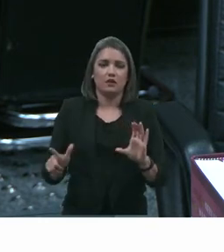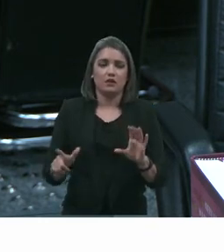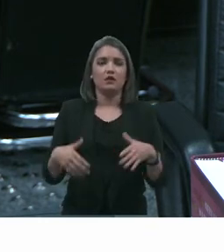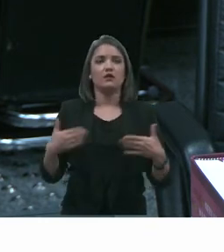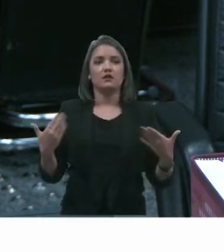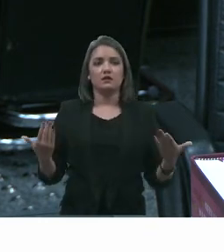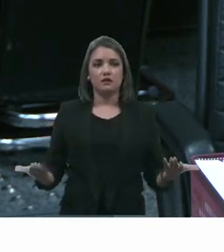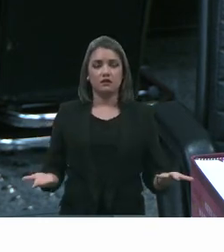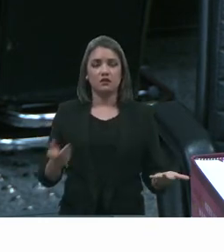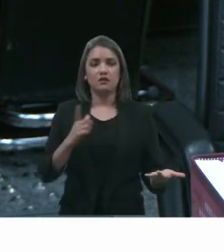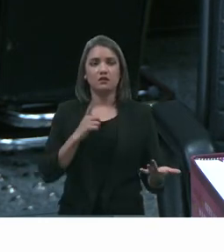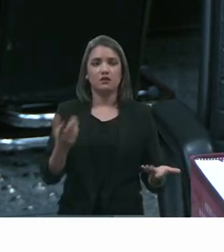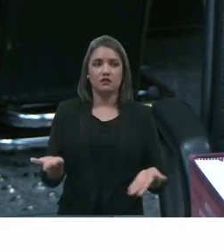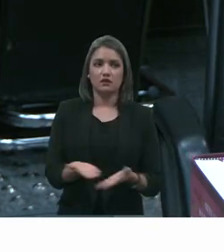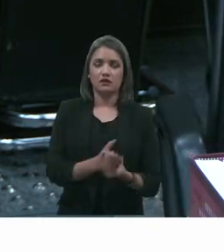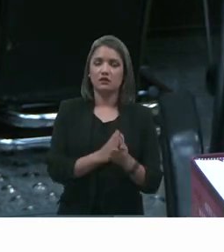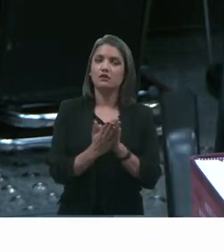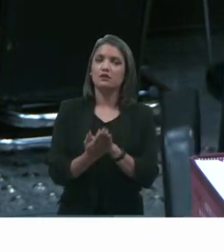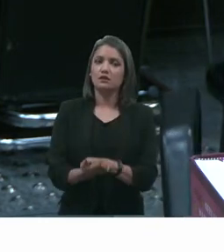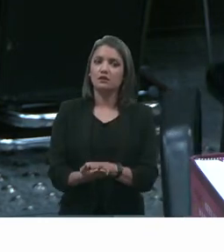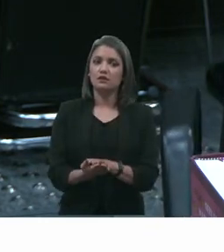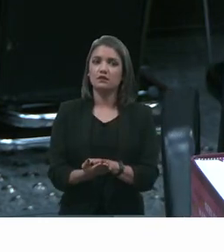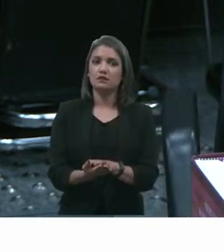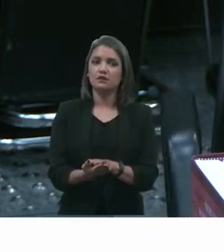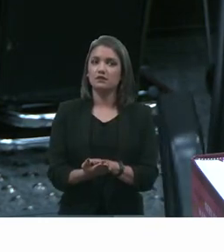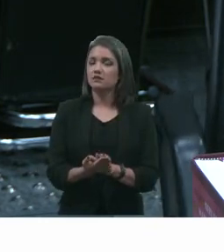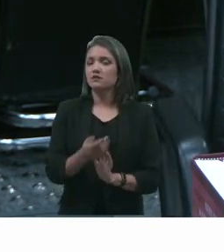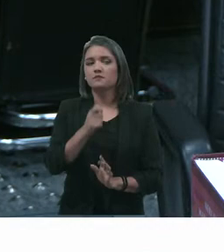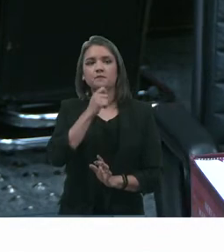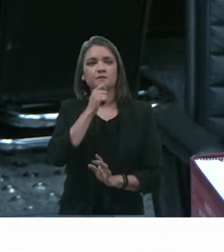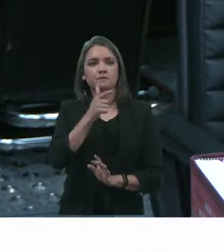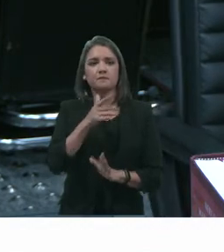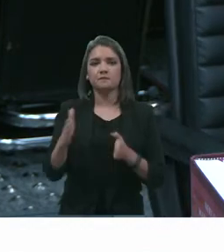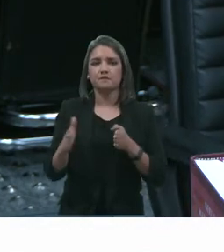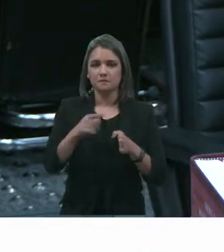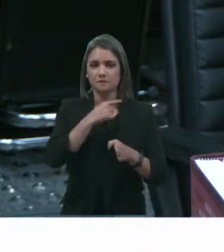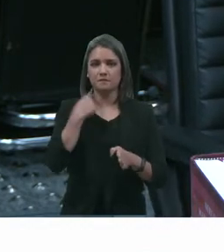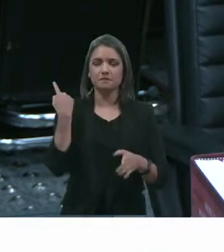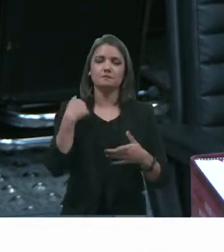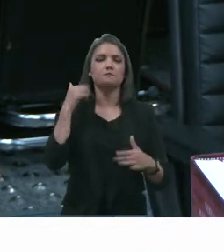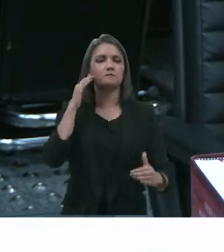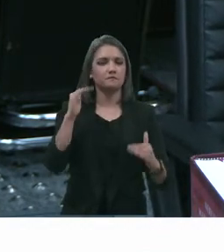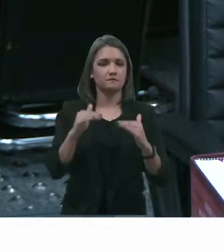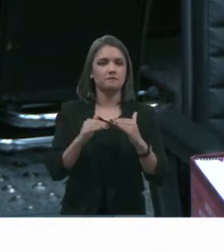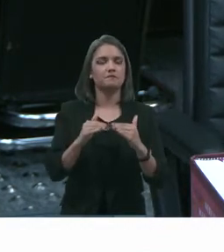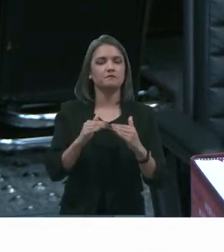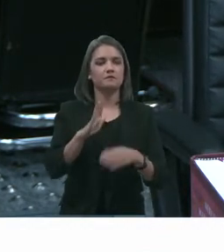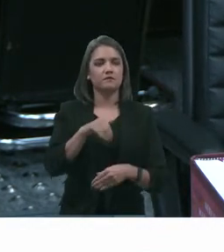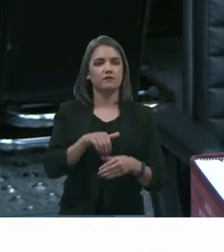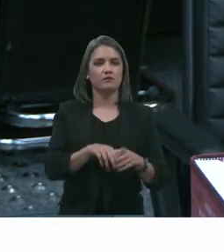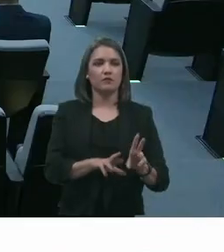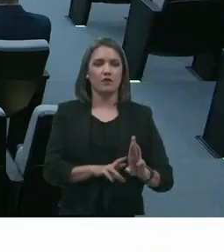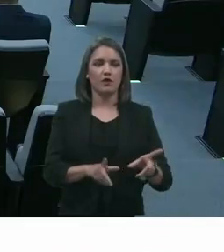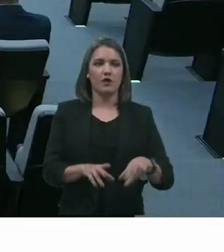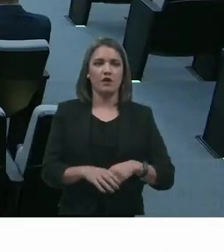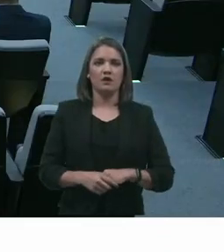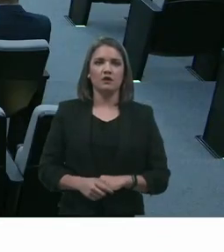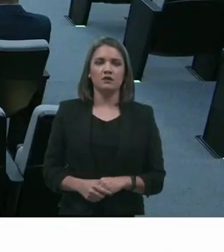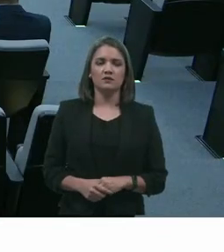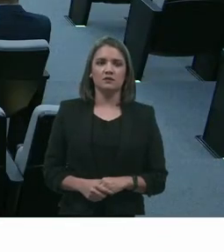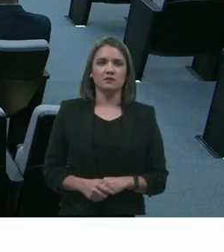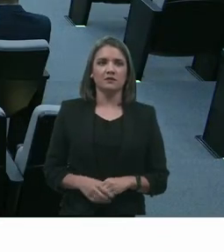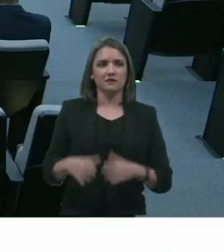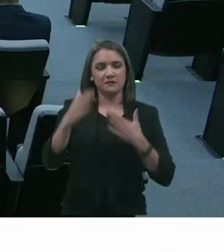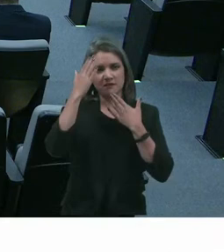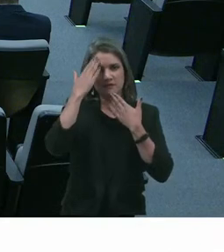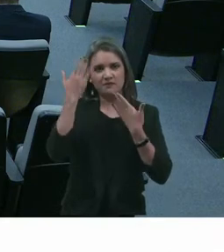processo não está fulminado pela prescrição. Eu, então, acompanho integralmente a divergência, senhora presidente.